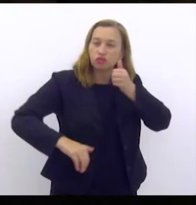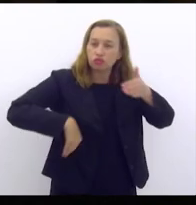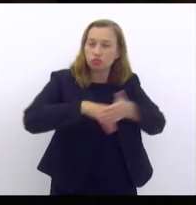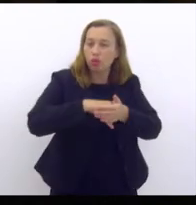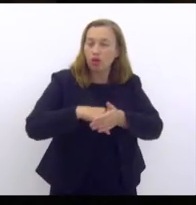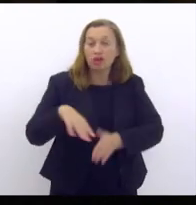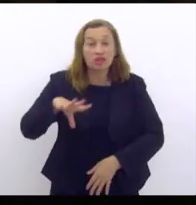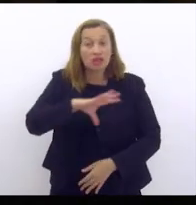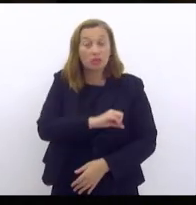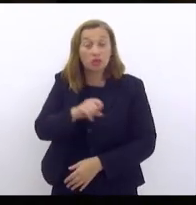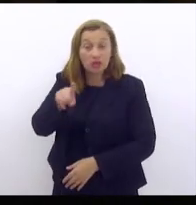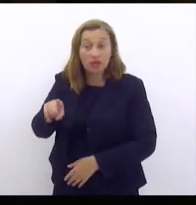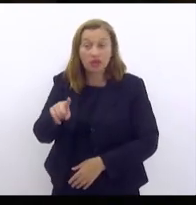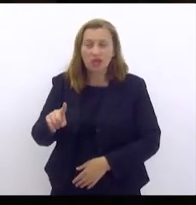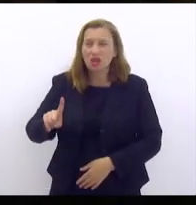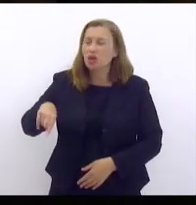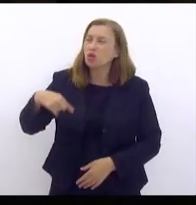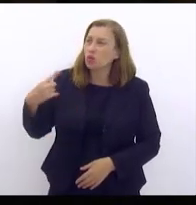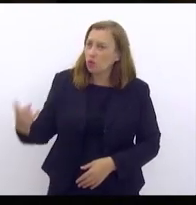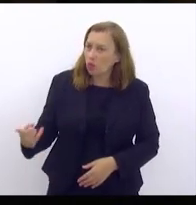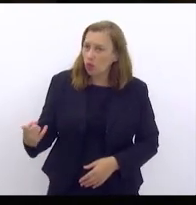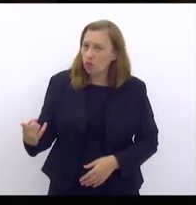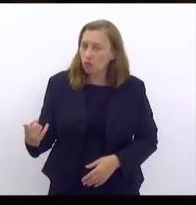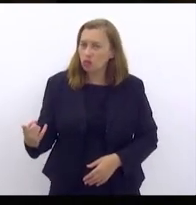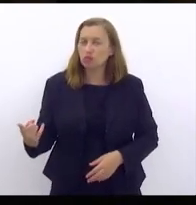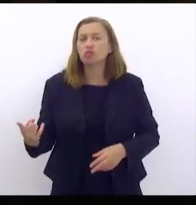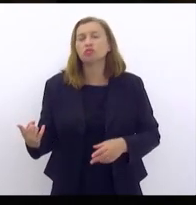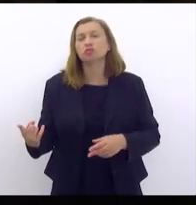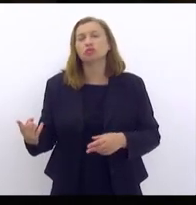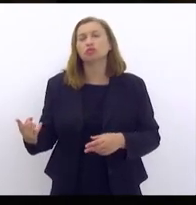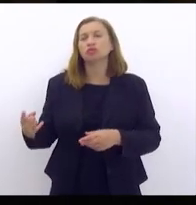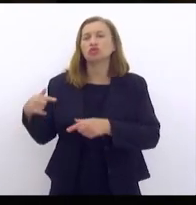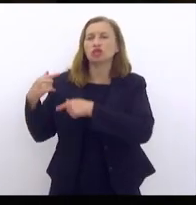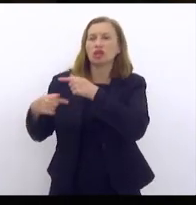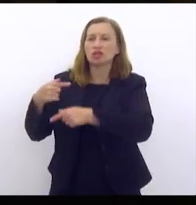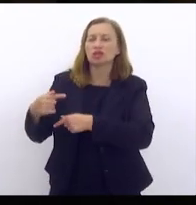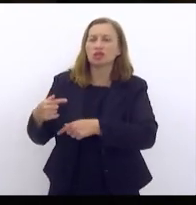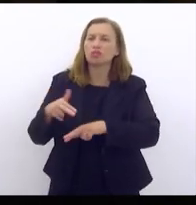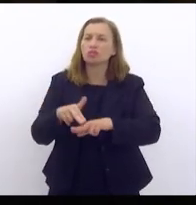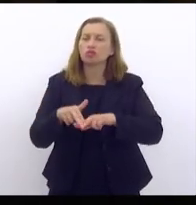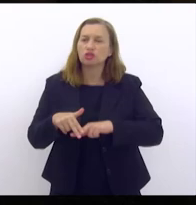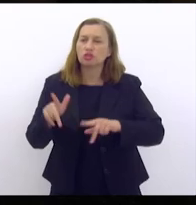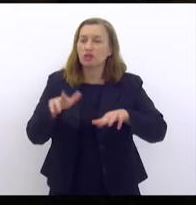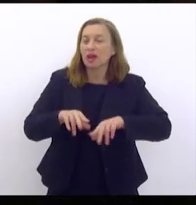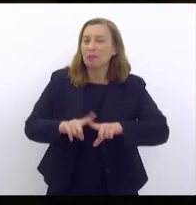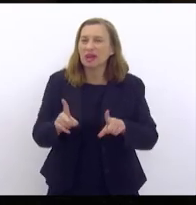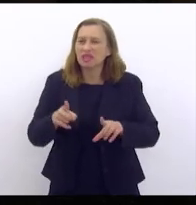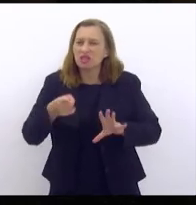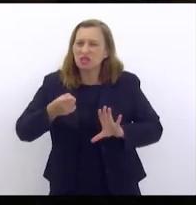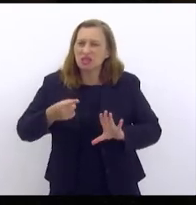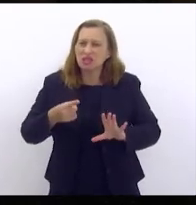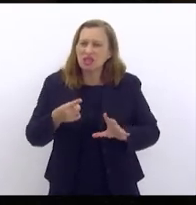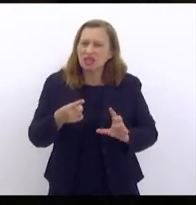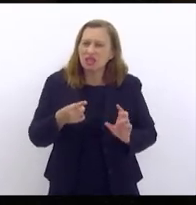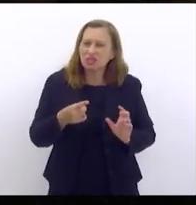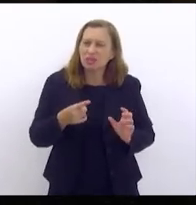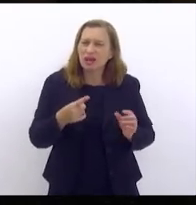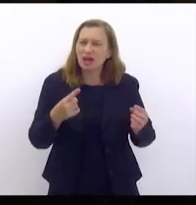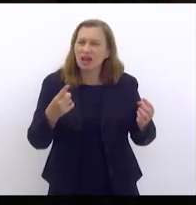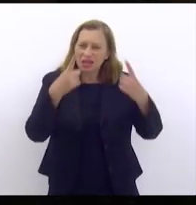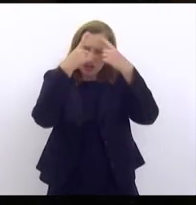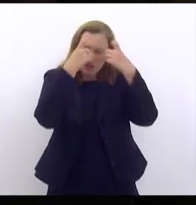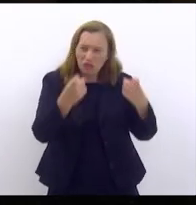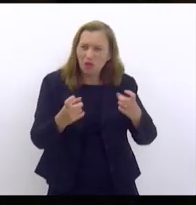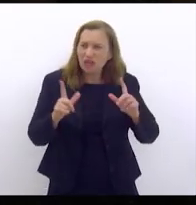veio daí. Em outras gerações veio por outros motivos. Mas não para ser profundamente destrutiva como está